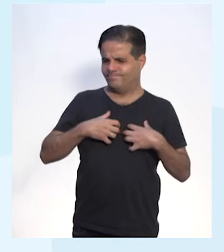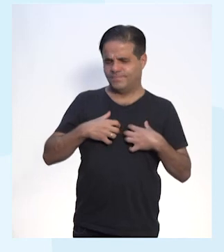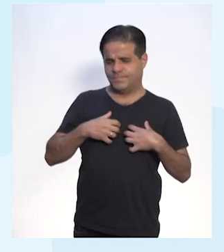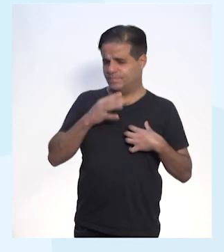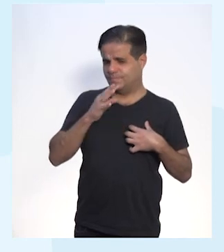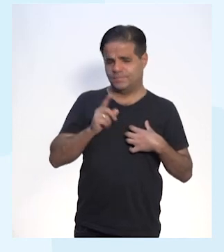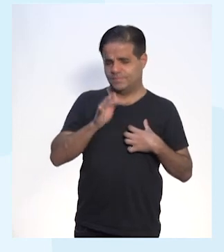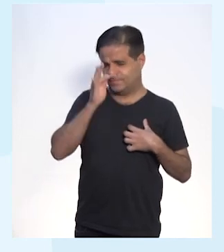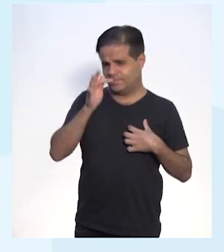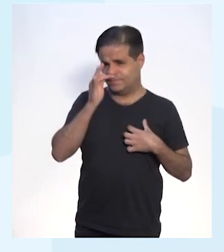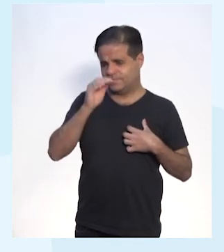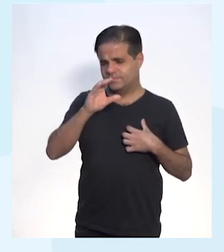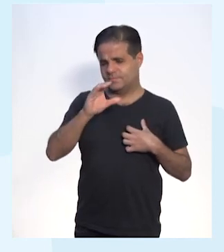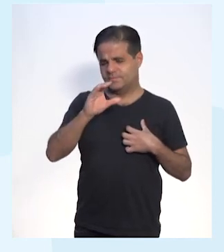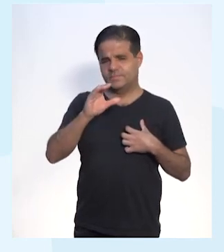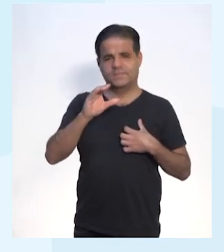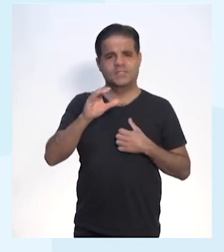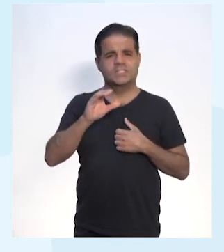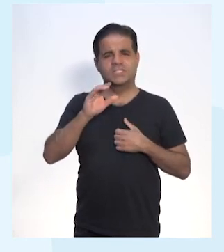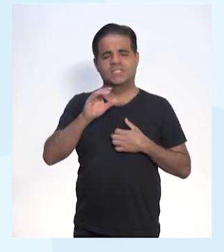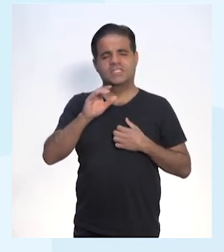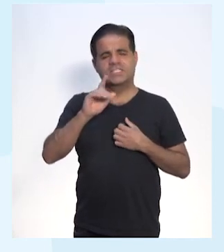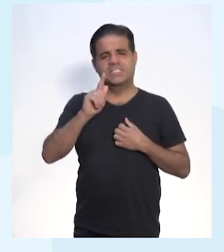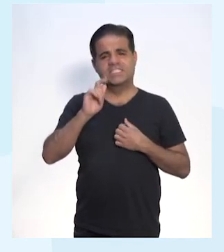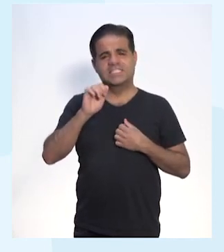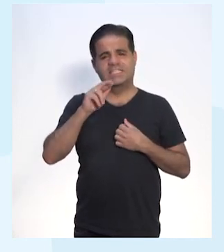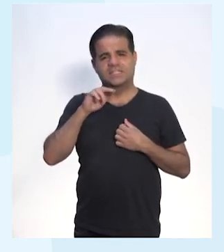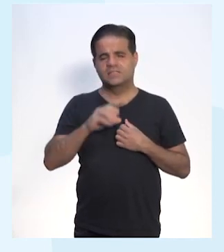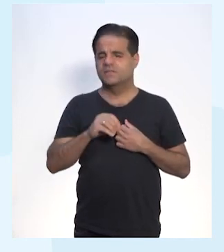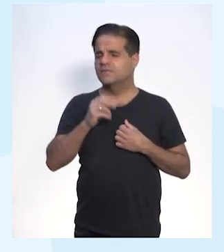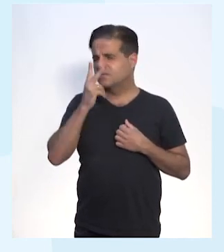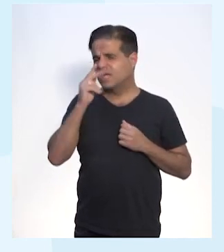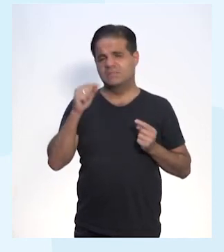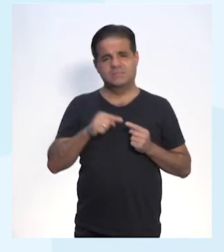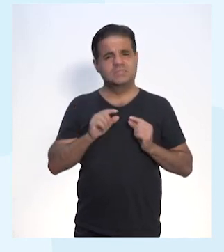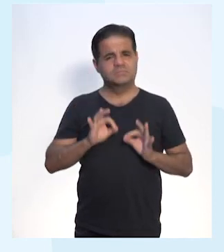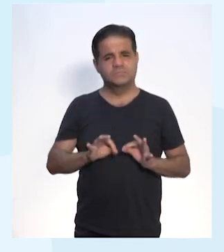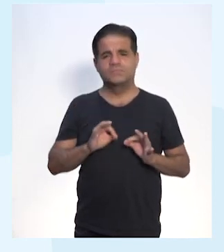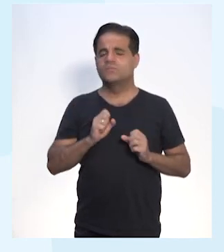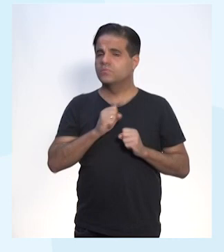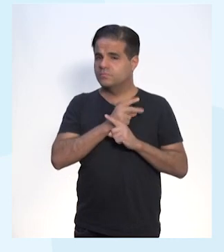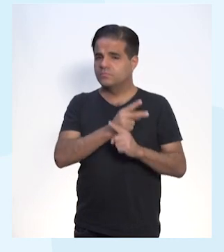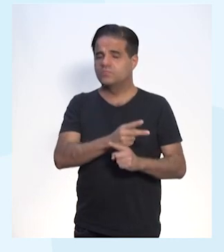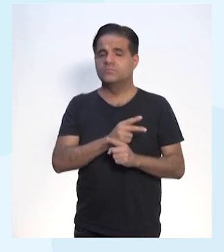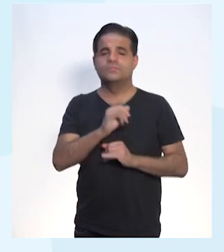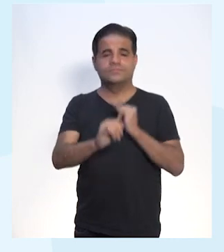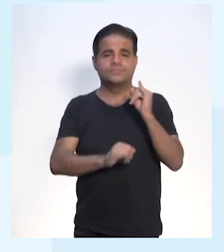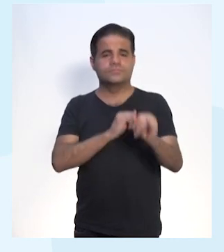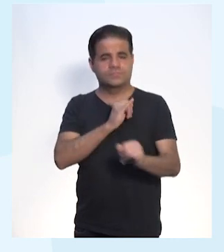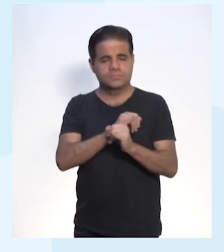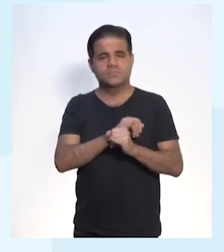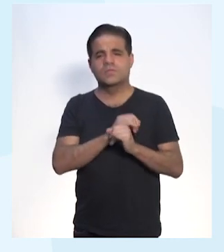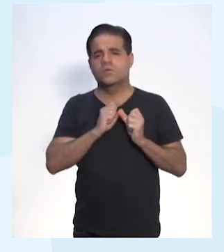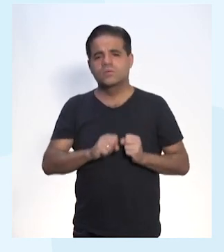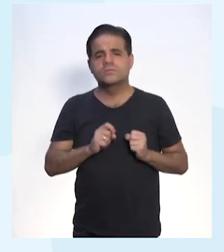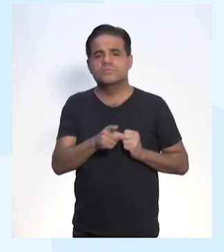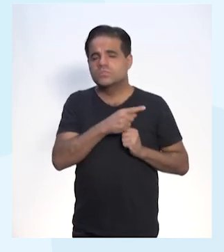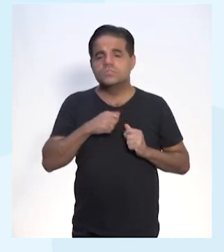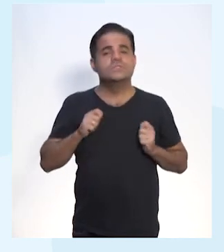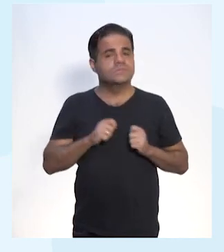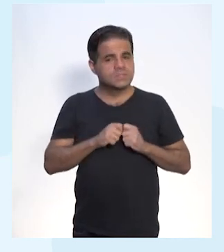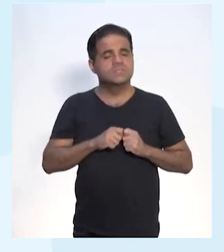cravina, certo? Então, é uma crônica, muito bem. Aí, segunda. Após a realização da